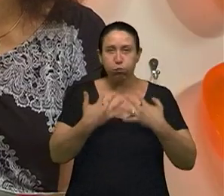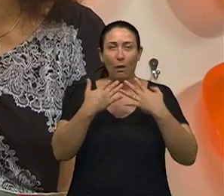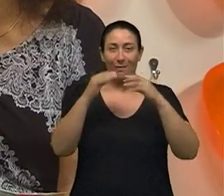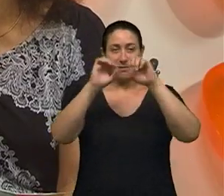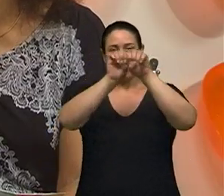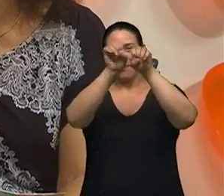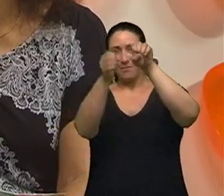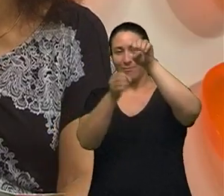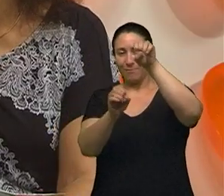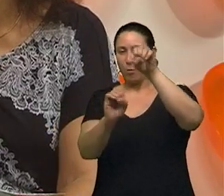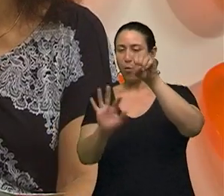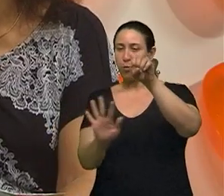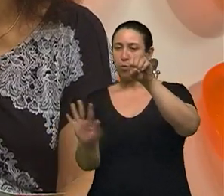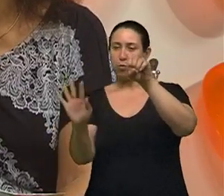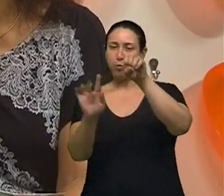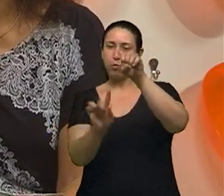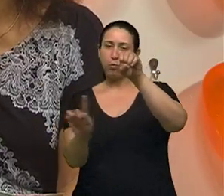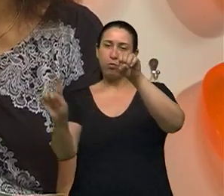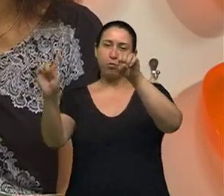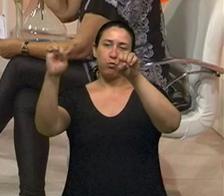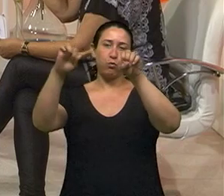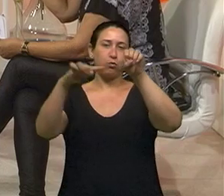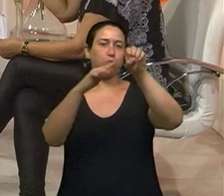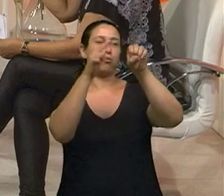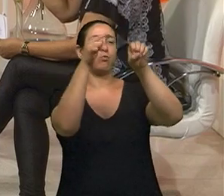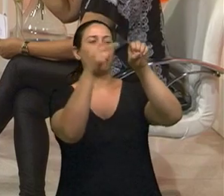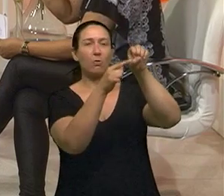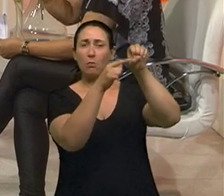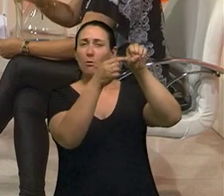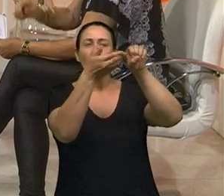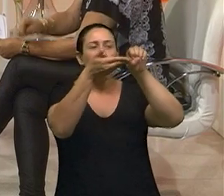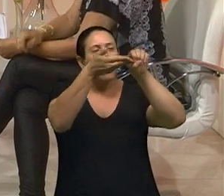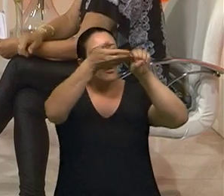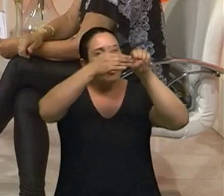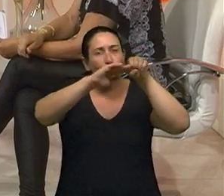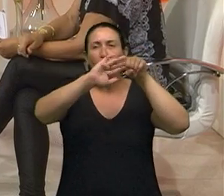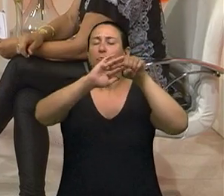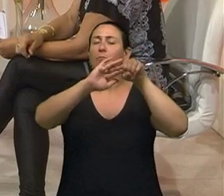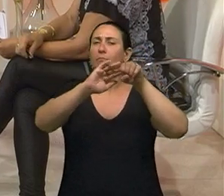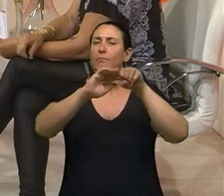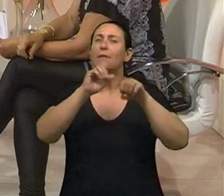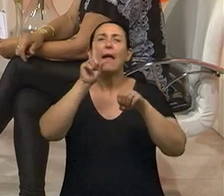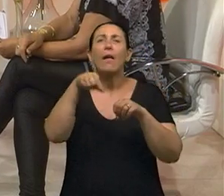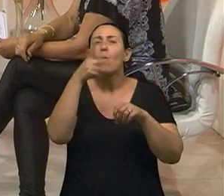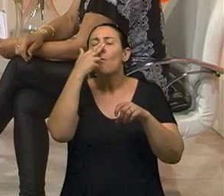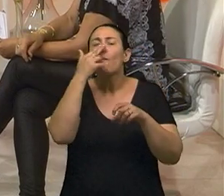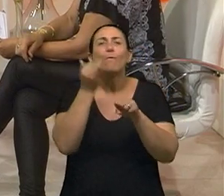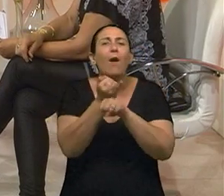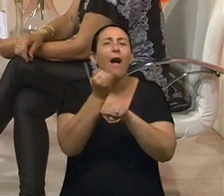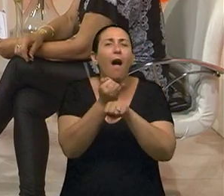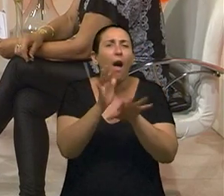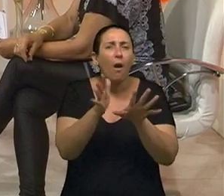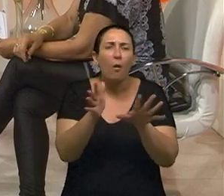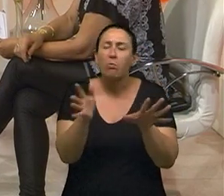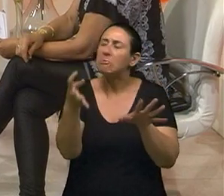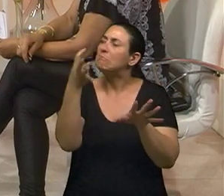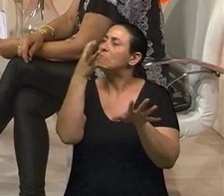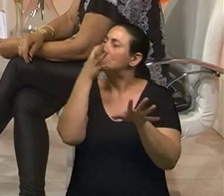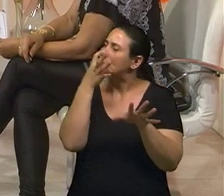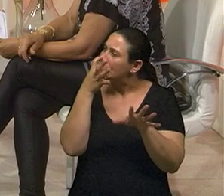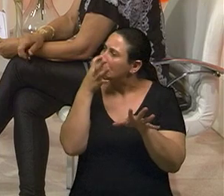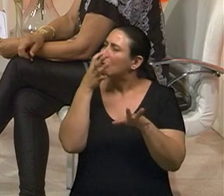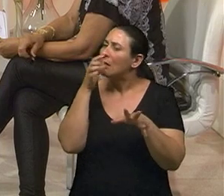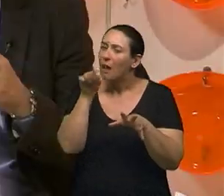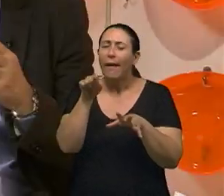fechadinho e depois se abre lá Exatamente é é é uma liga metálica que foi desenvolvida pela indústria naval